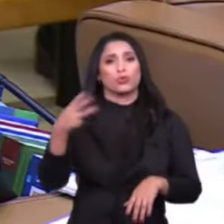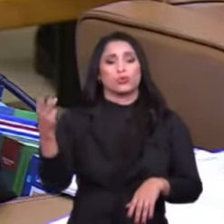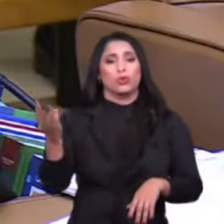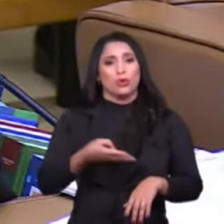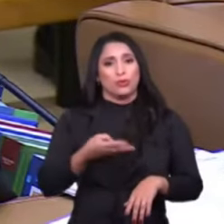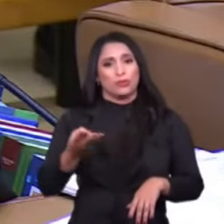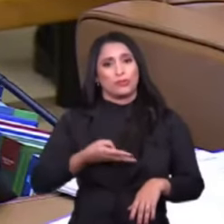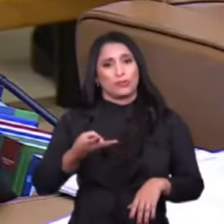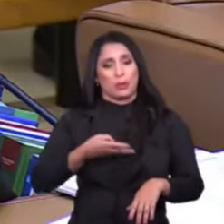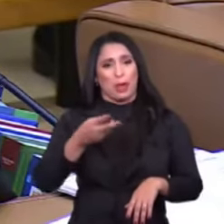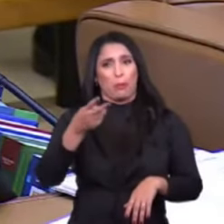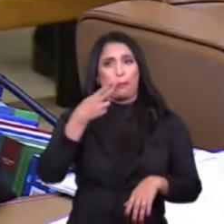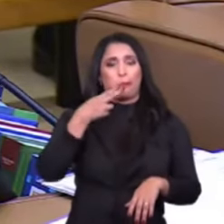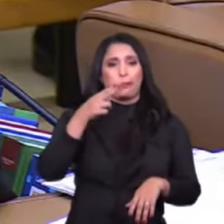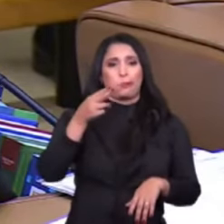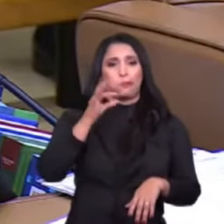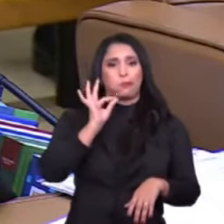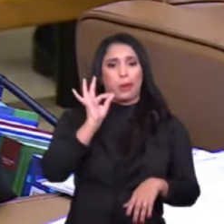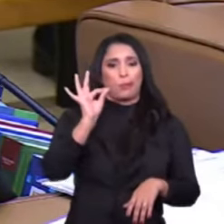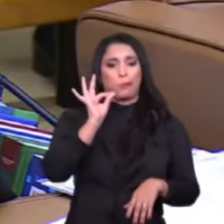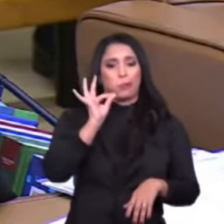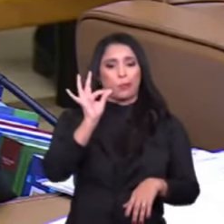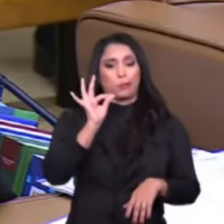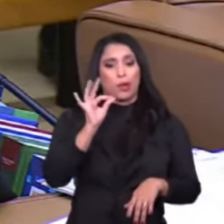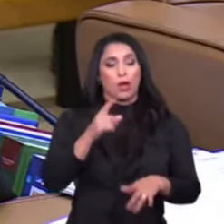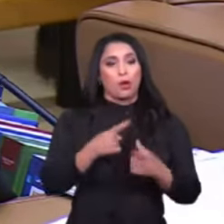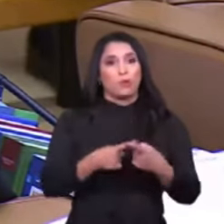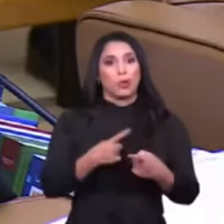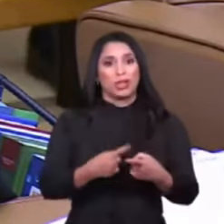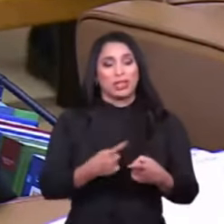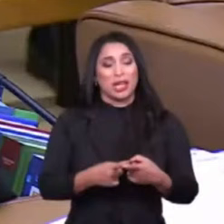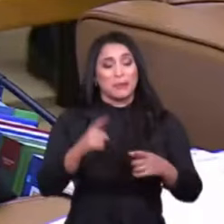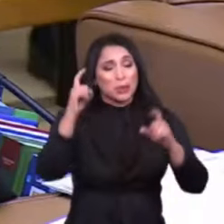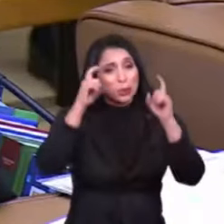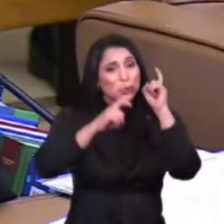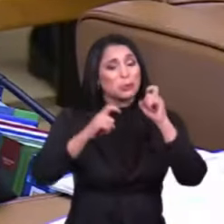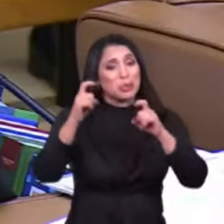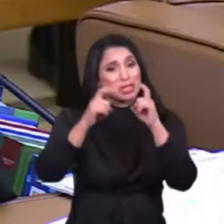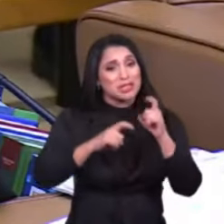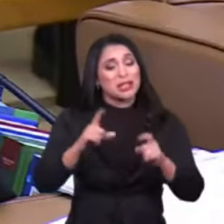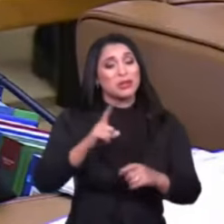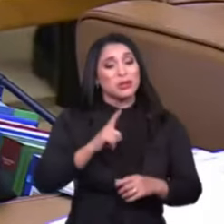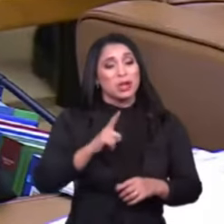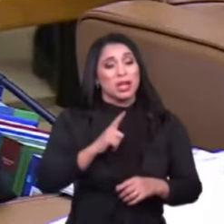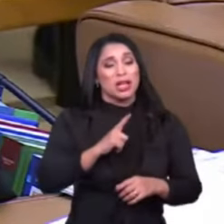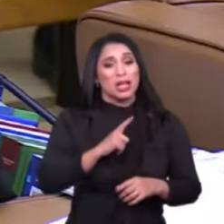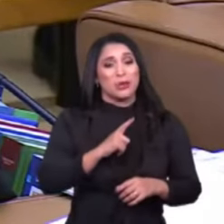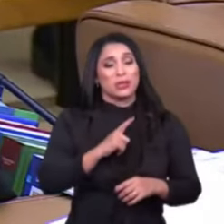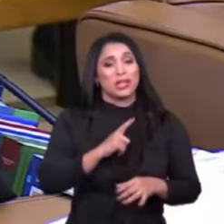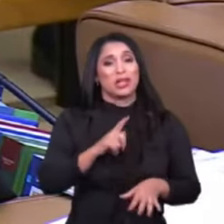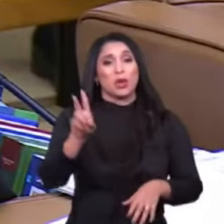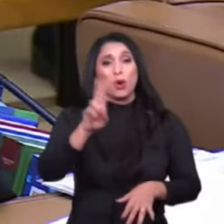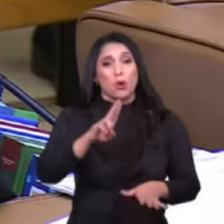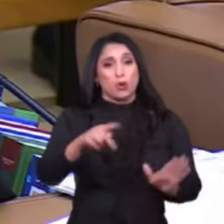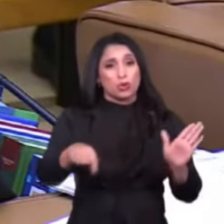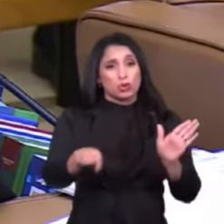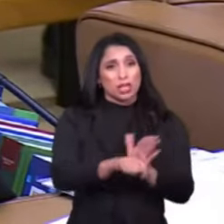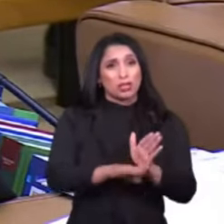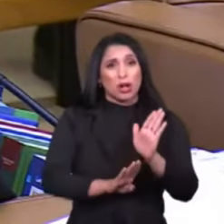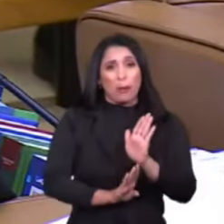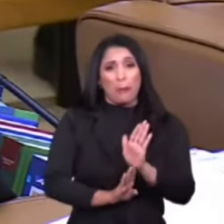a preocupação ainda maior, pois neste declínio normalmente precede a elevação do uso e o consumo da droga,